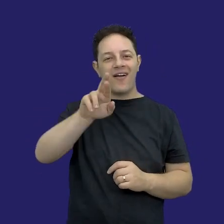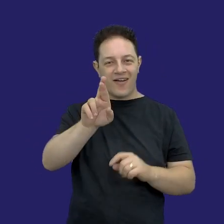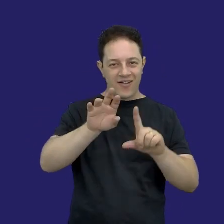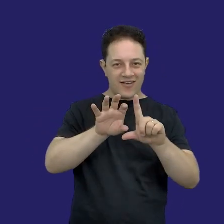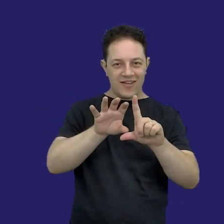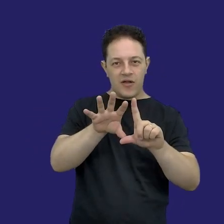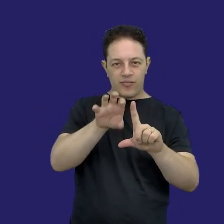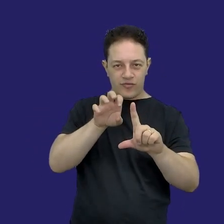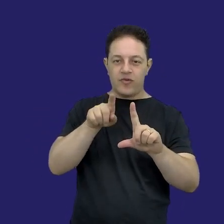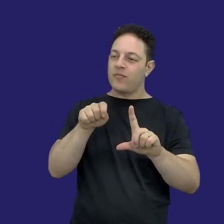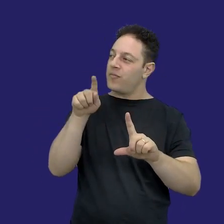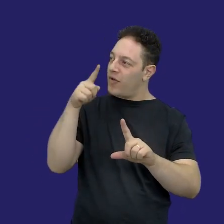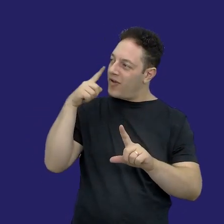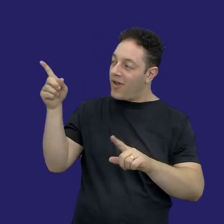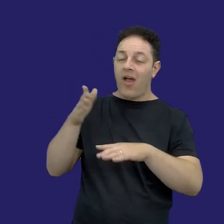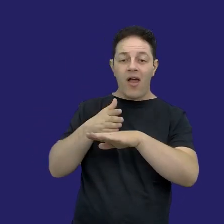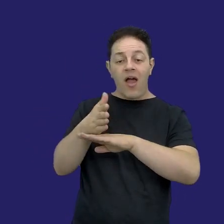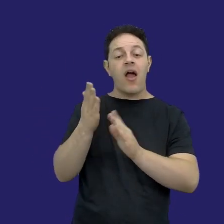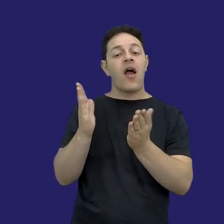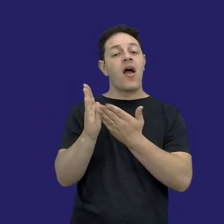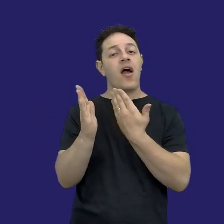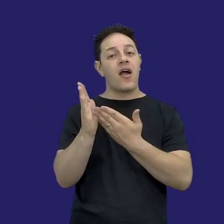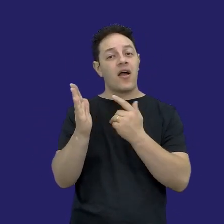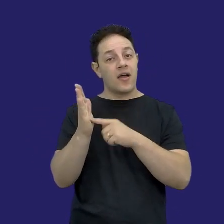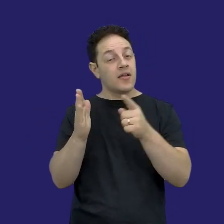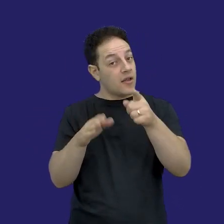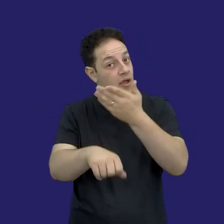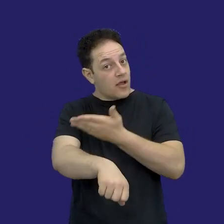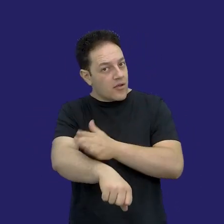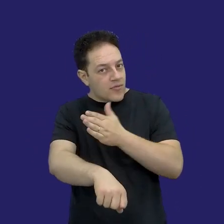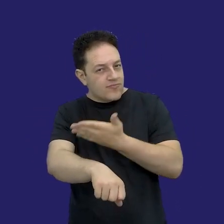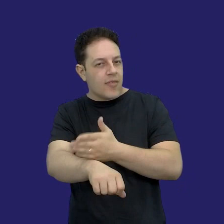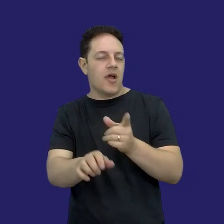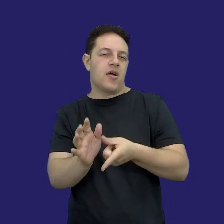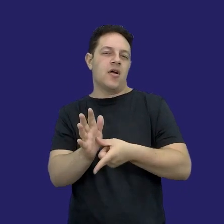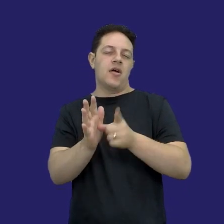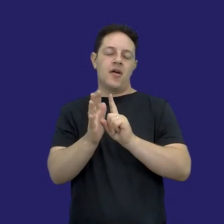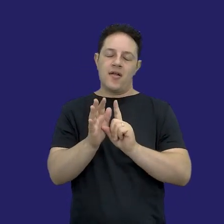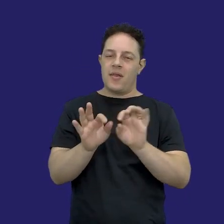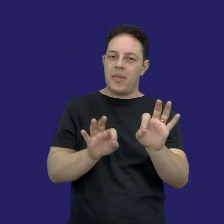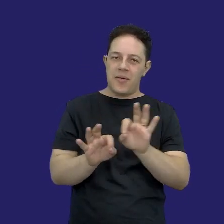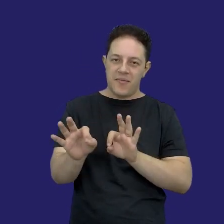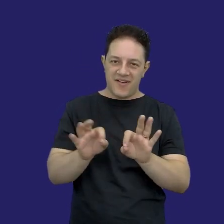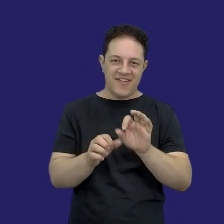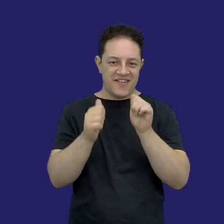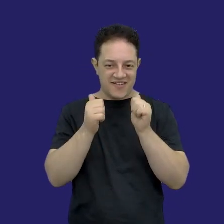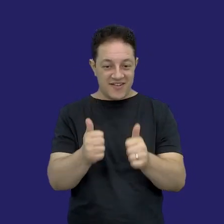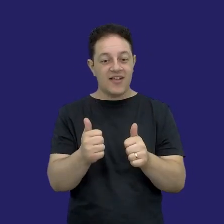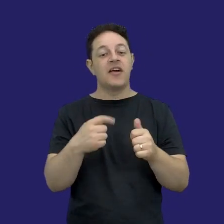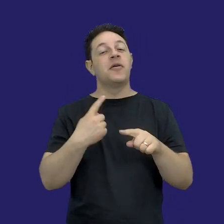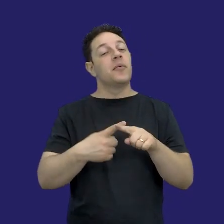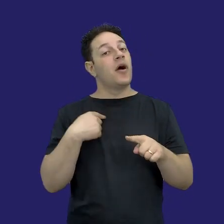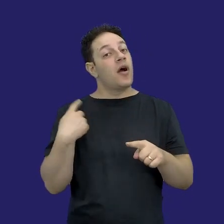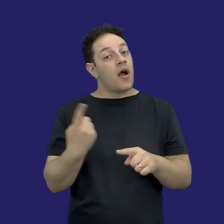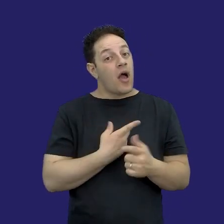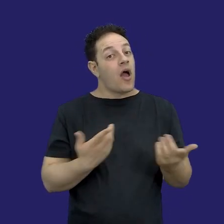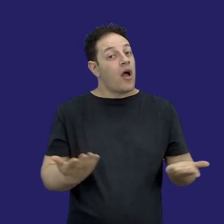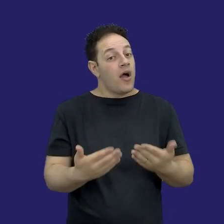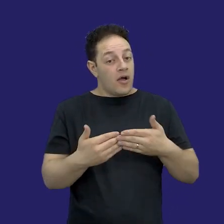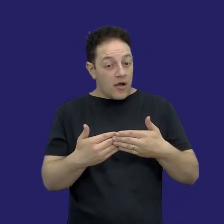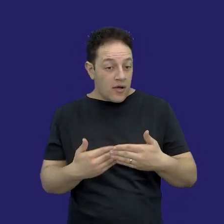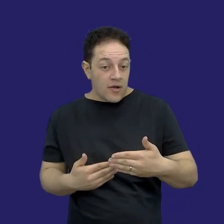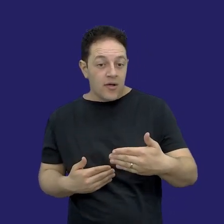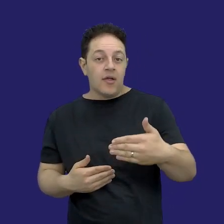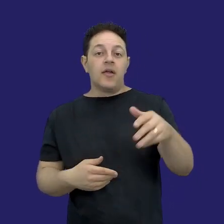e acessar esse caderno para se preparar, né? Afinal, estamos aí nos preparando para